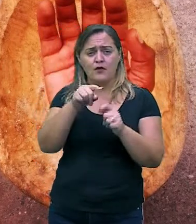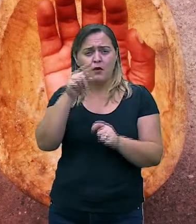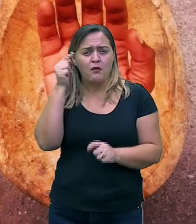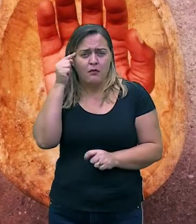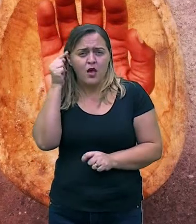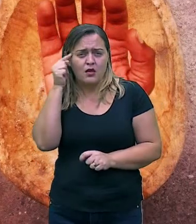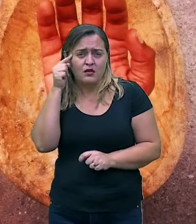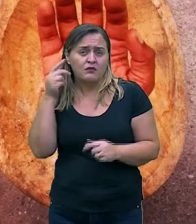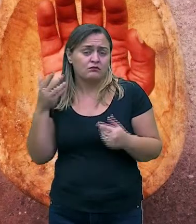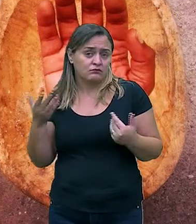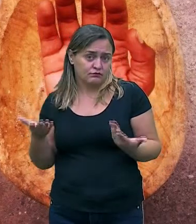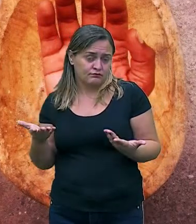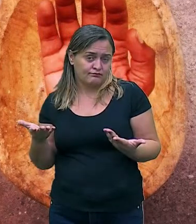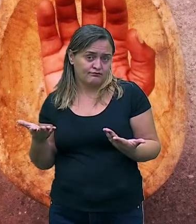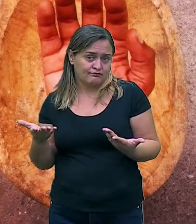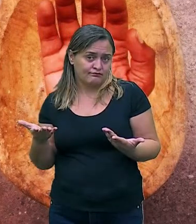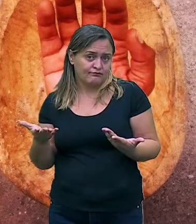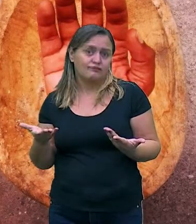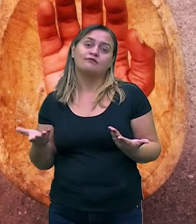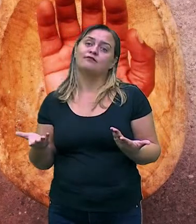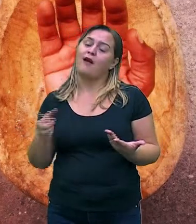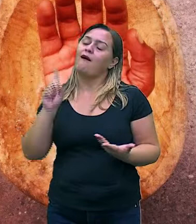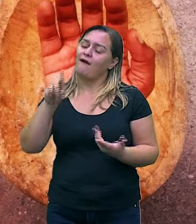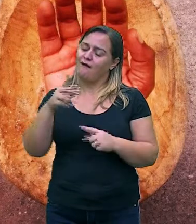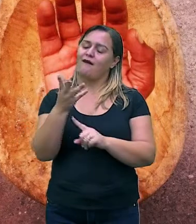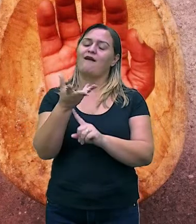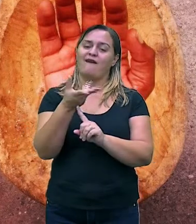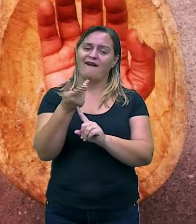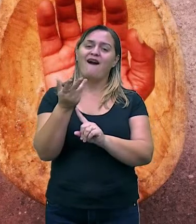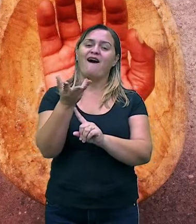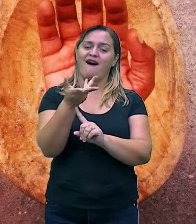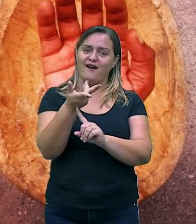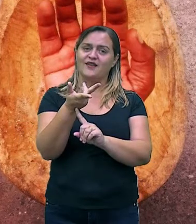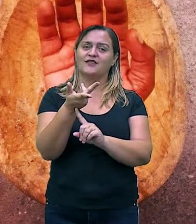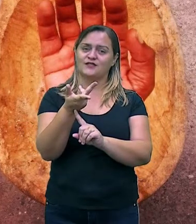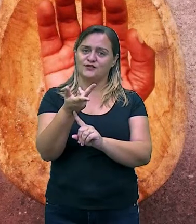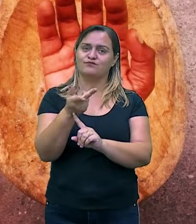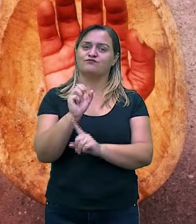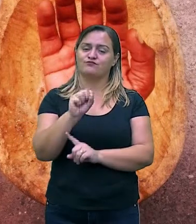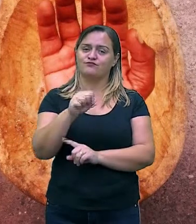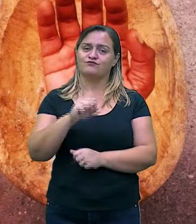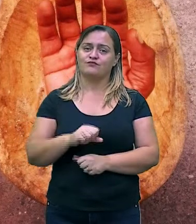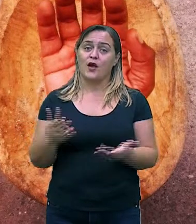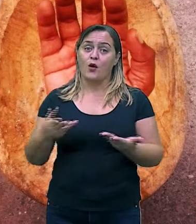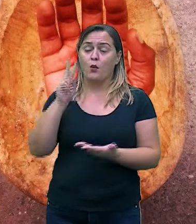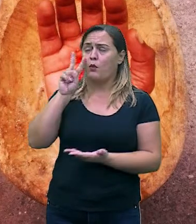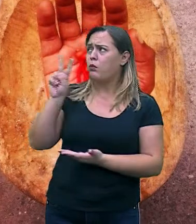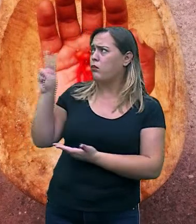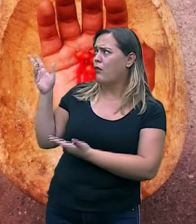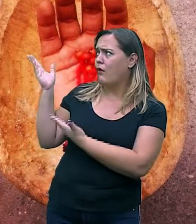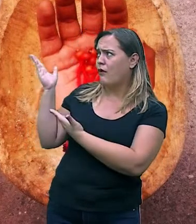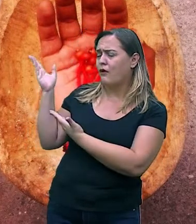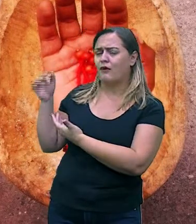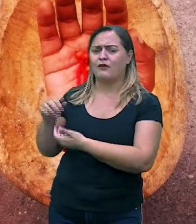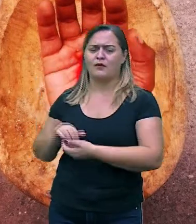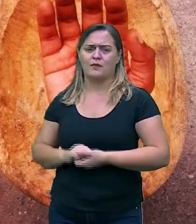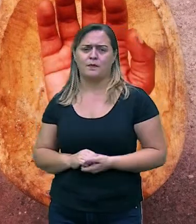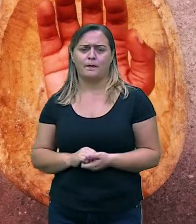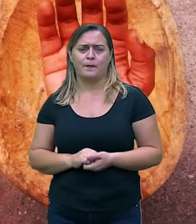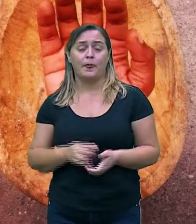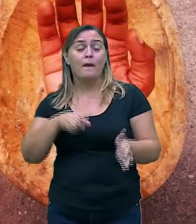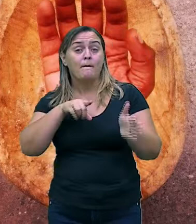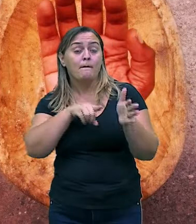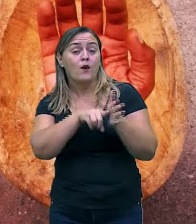pouco, a resposta está certa, é arte. Então, observe as imagens atrás. Pergunte aos seus amigos, aos